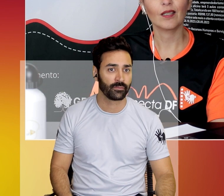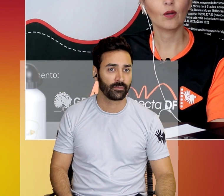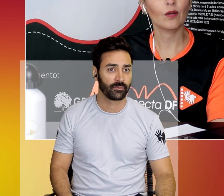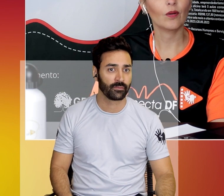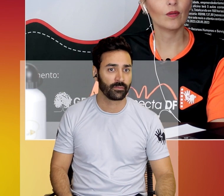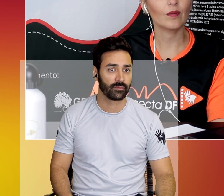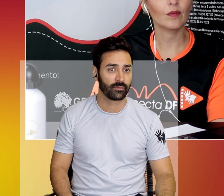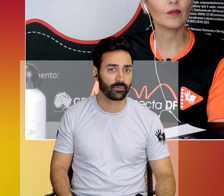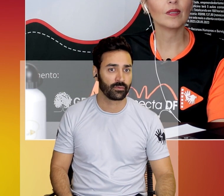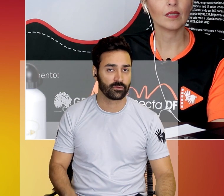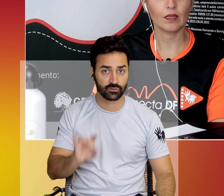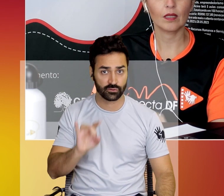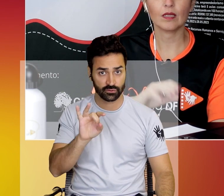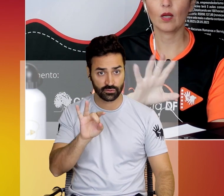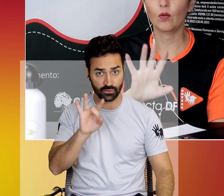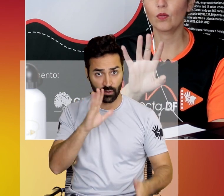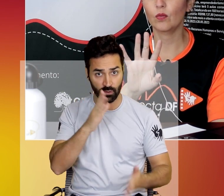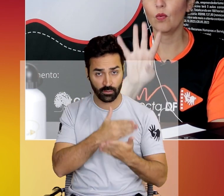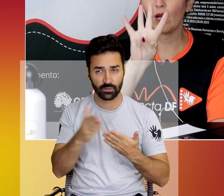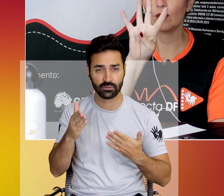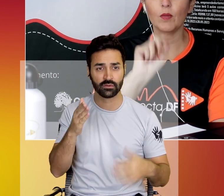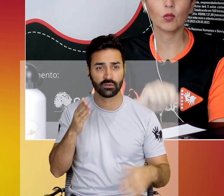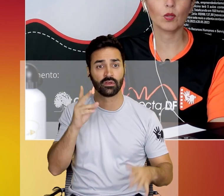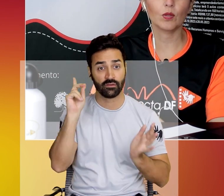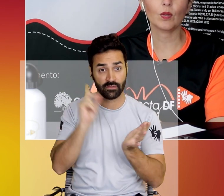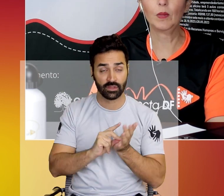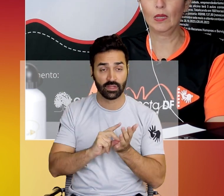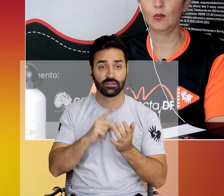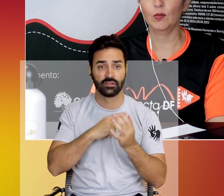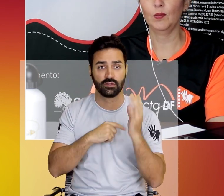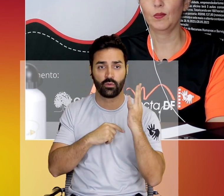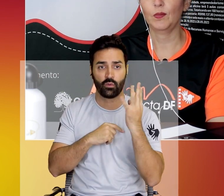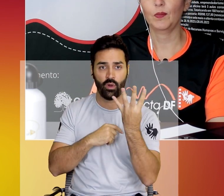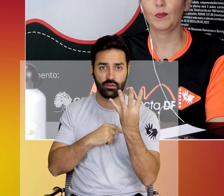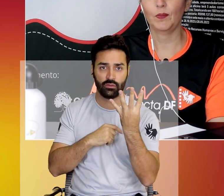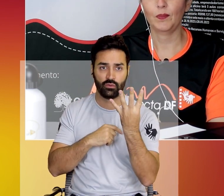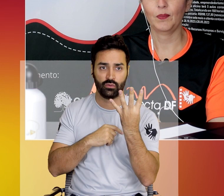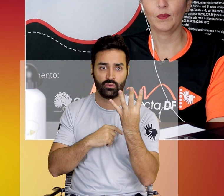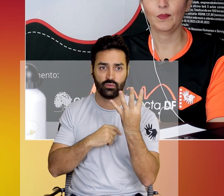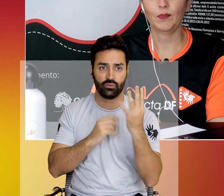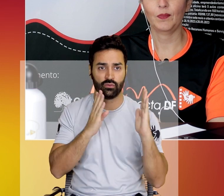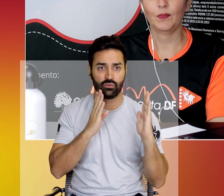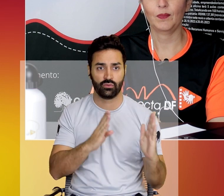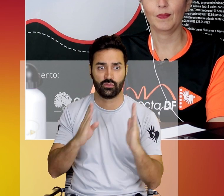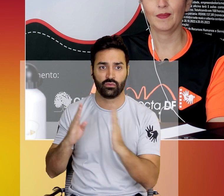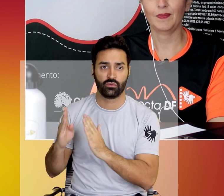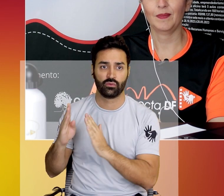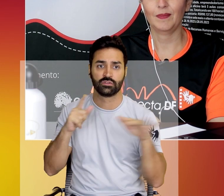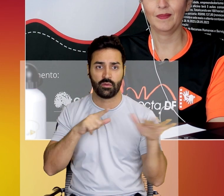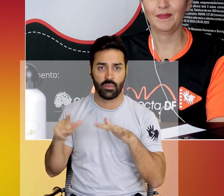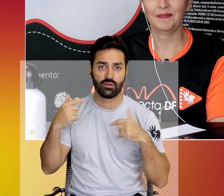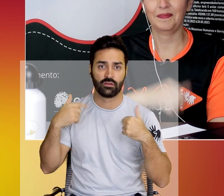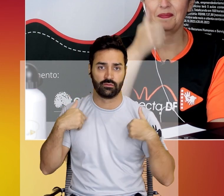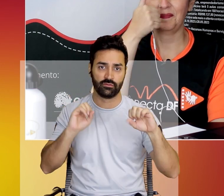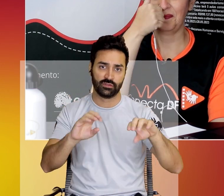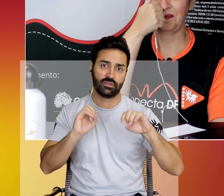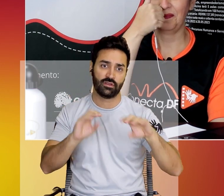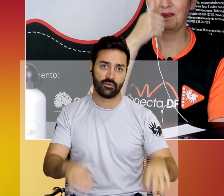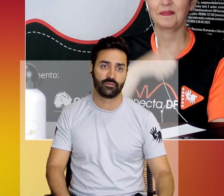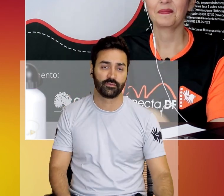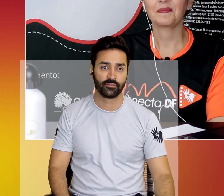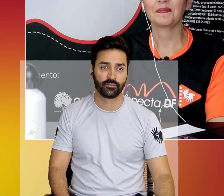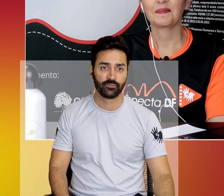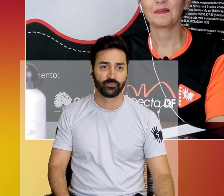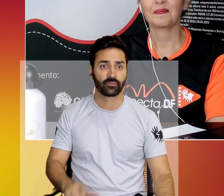O início só? São 4 módulos comigo. Ah, tá. Tem